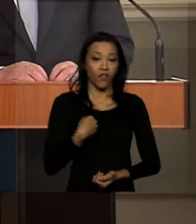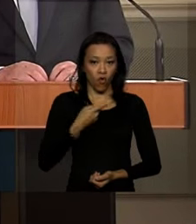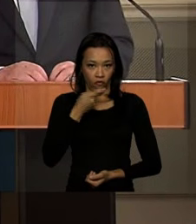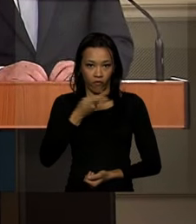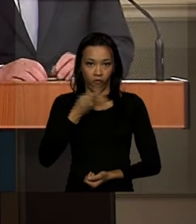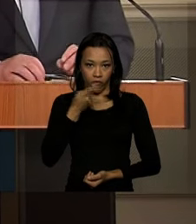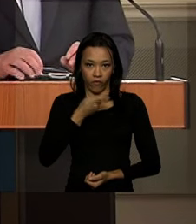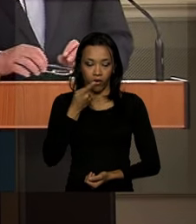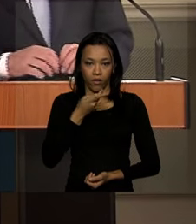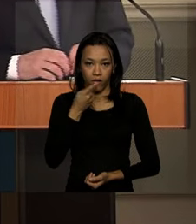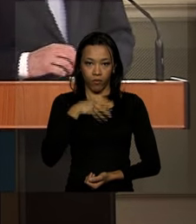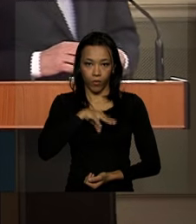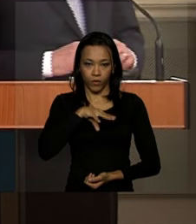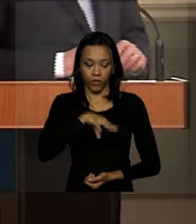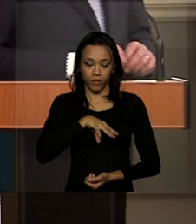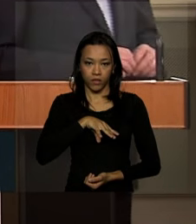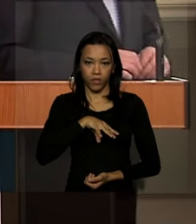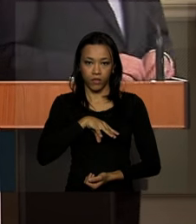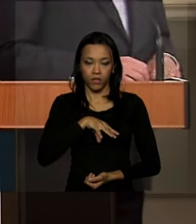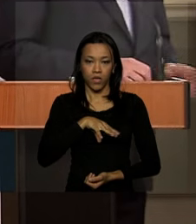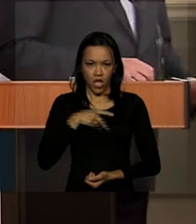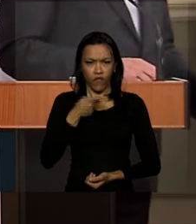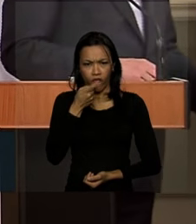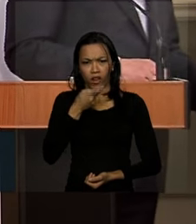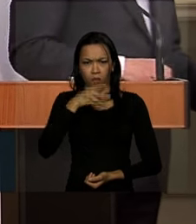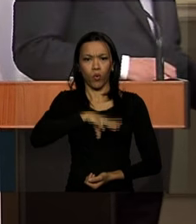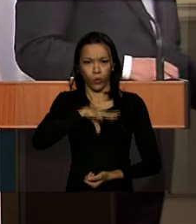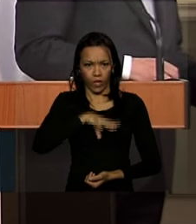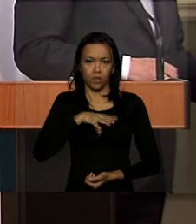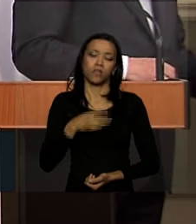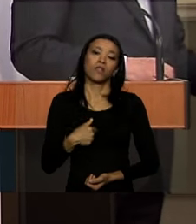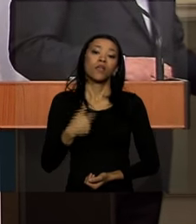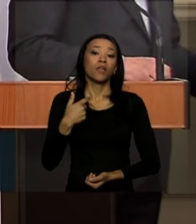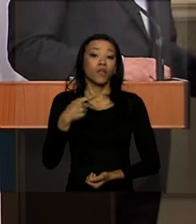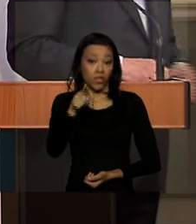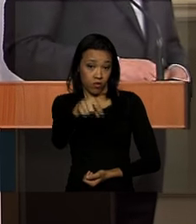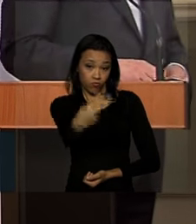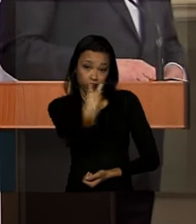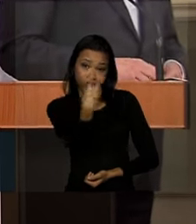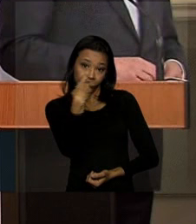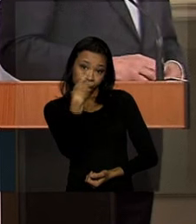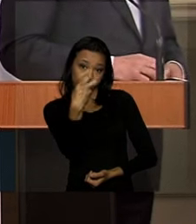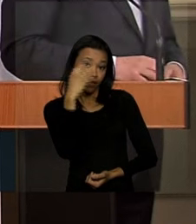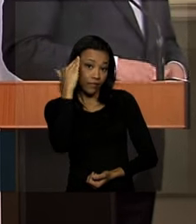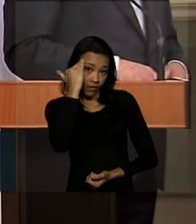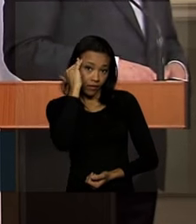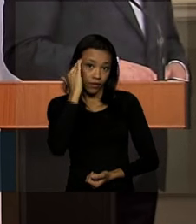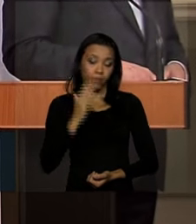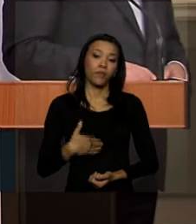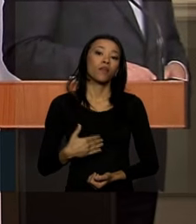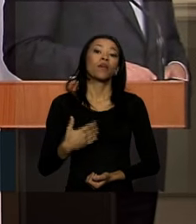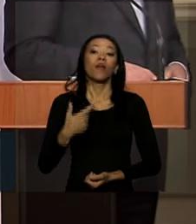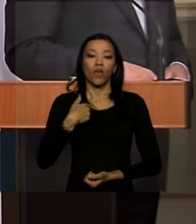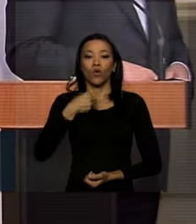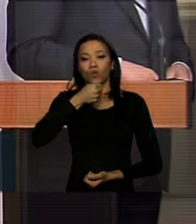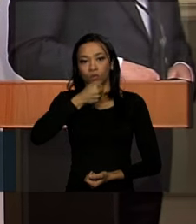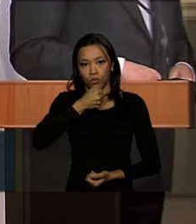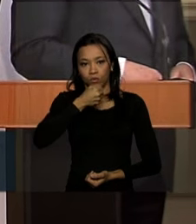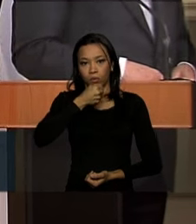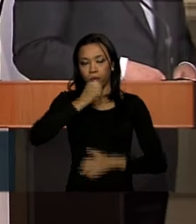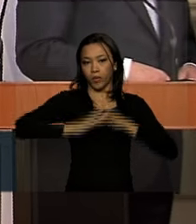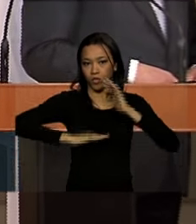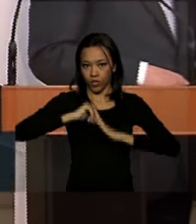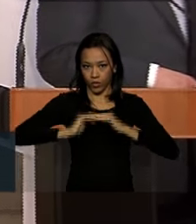presidentit. Eu vou falar em português. Espero que a senhora me entenda. Meu nome é Maria Manner, sou jornalista